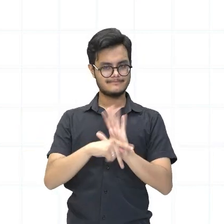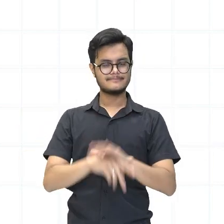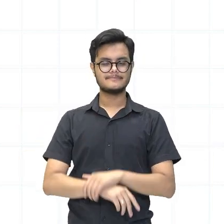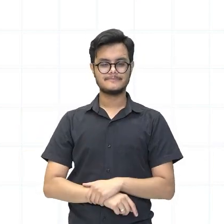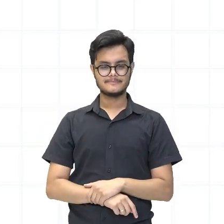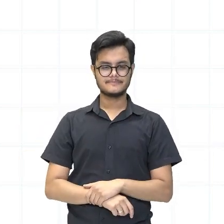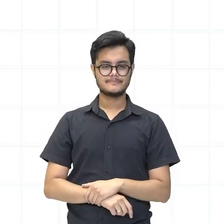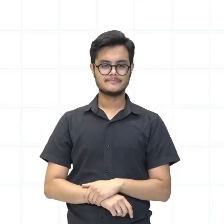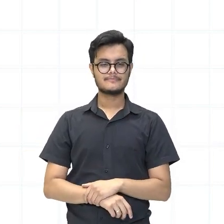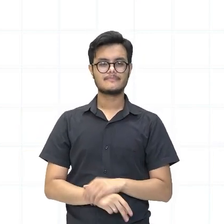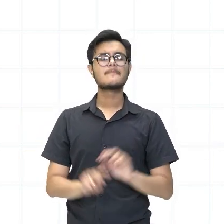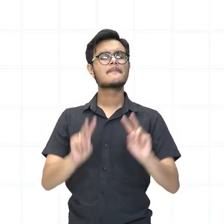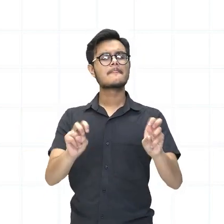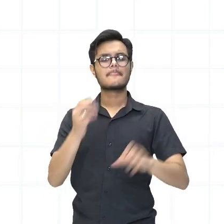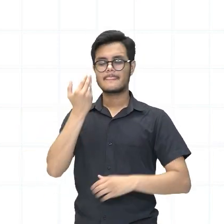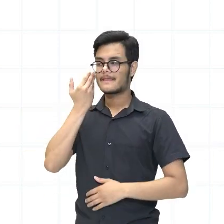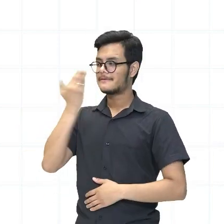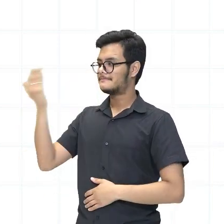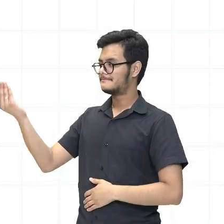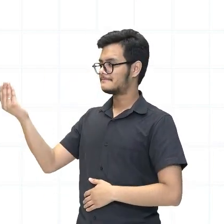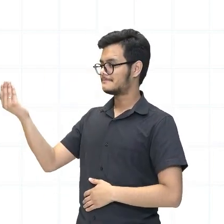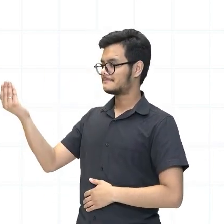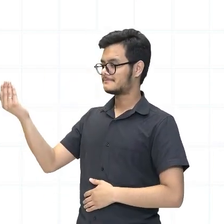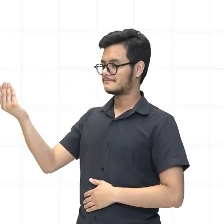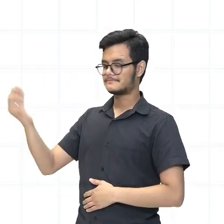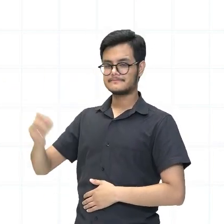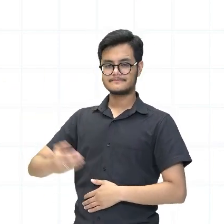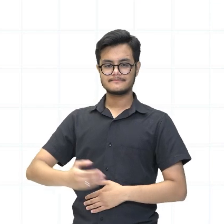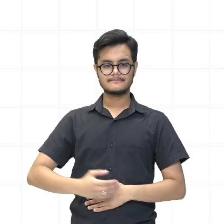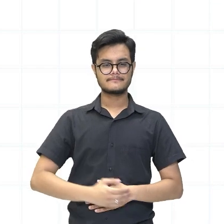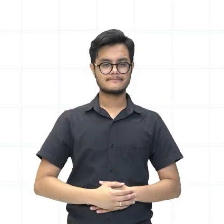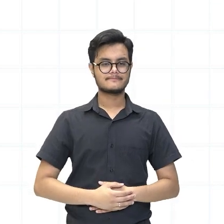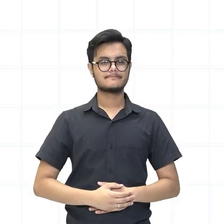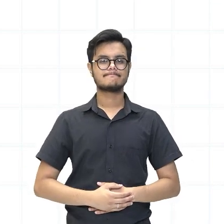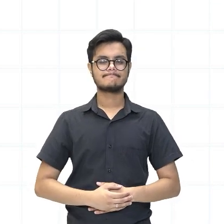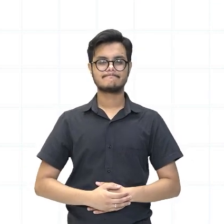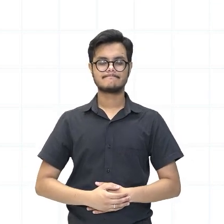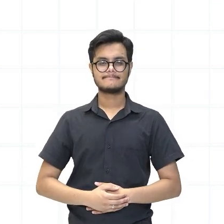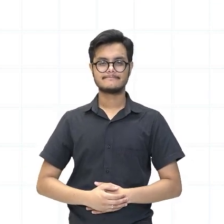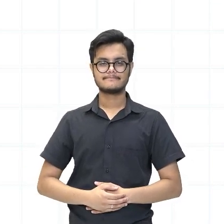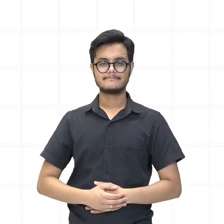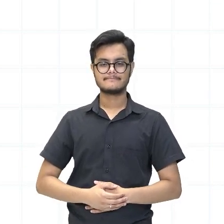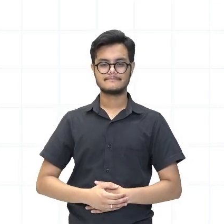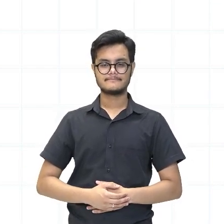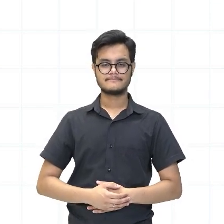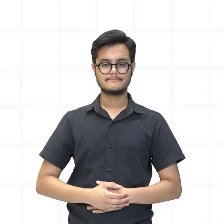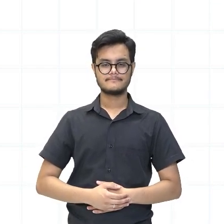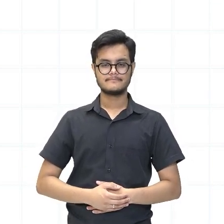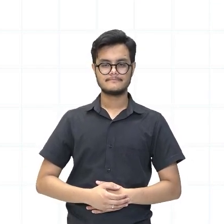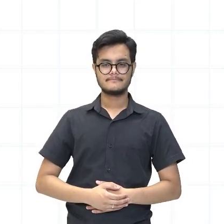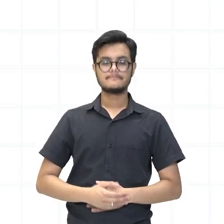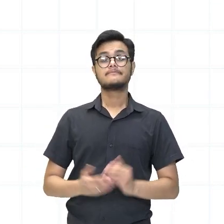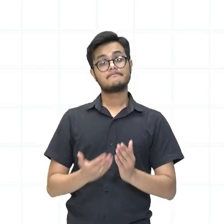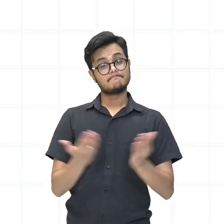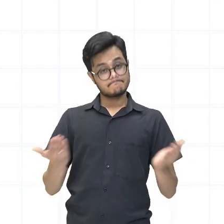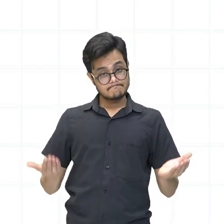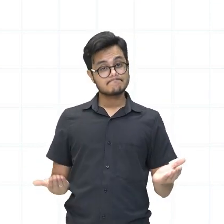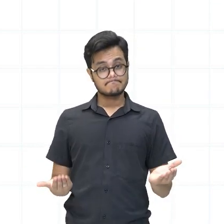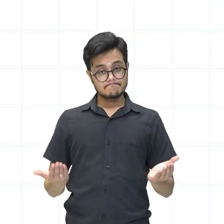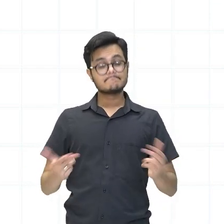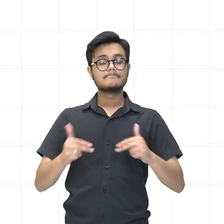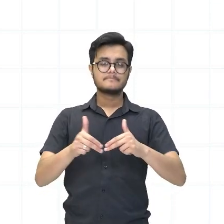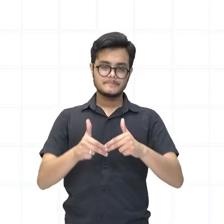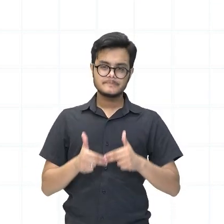acesso à saúde, população periférica é a mais prejudicada por variações climáticas, ou seja, por variações no